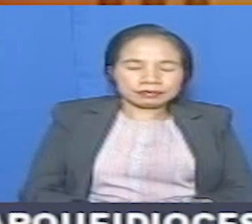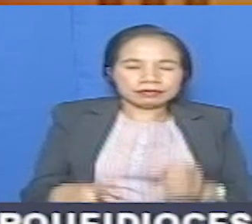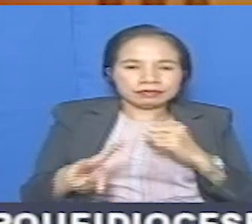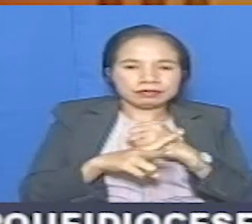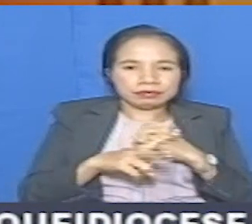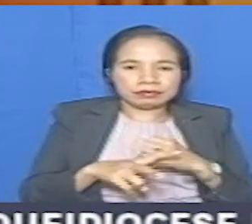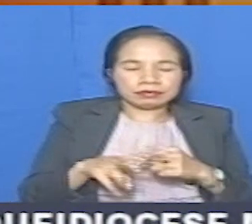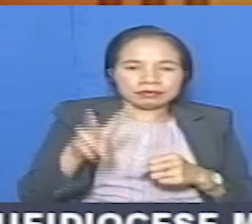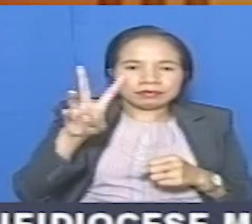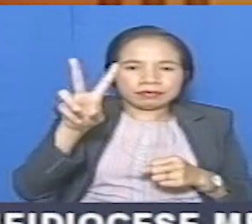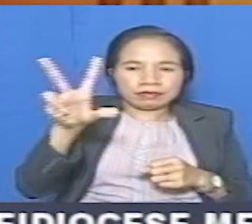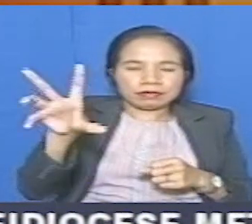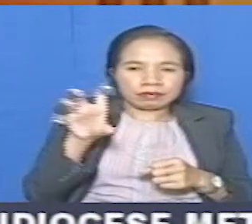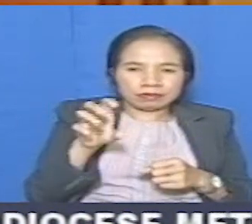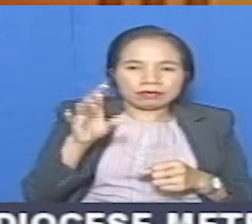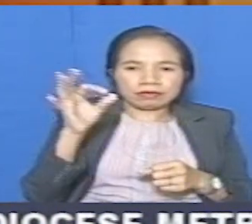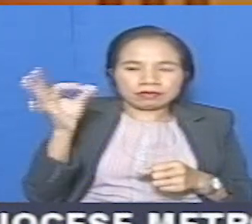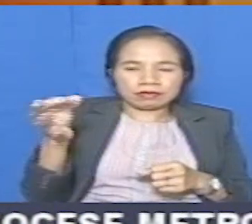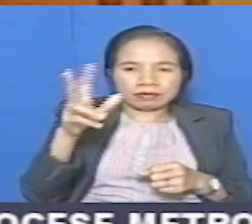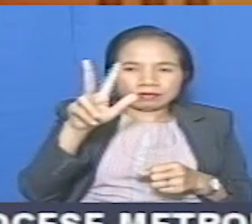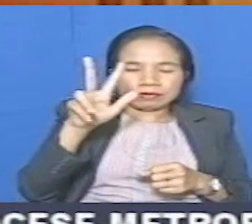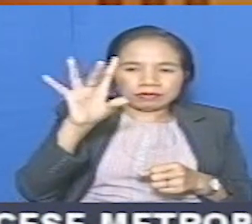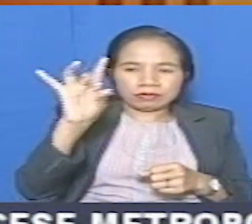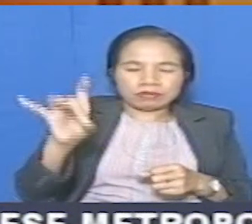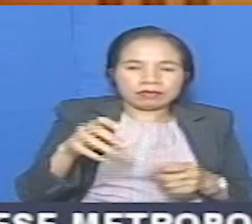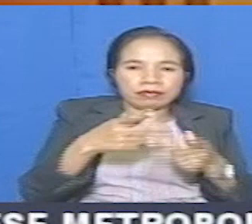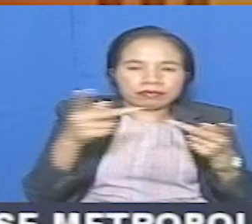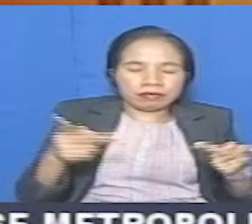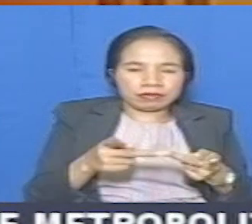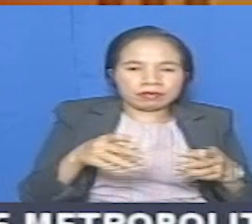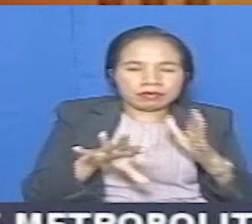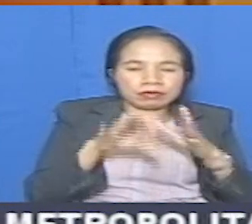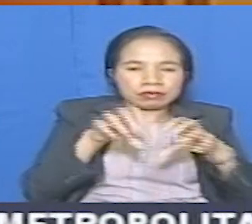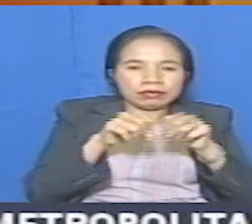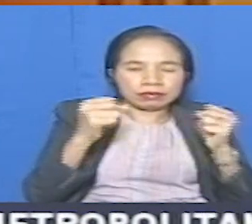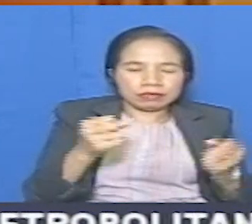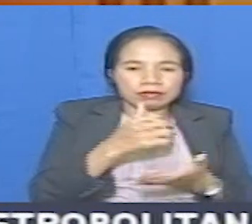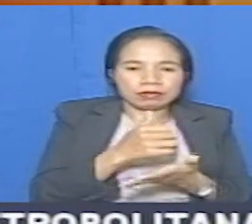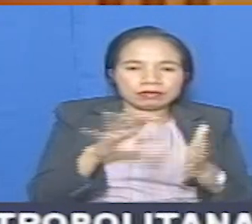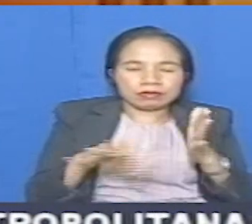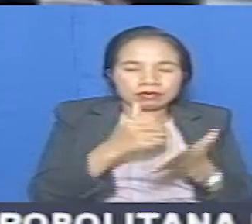vítima na in atus tolos si anuloresing walu ni residencia ni behetang estragos hetang ona apoyo.